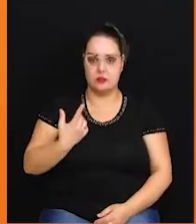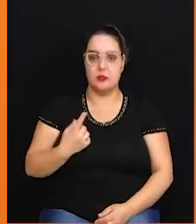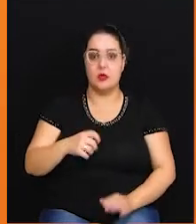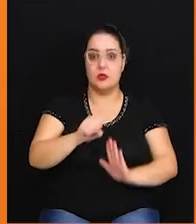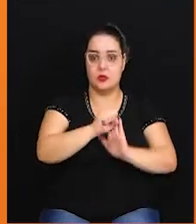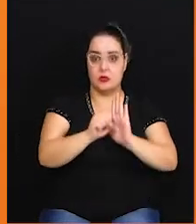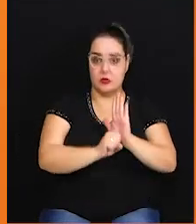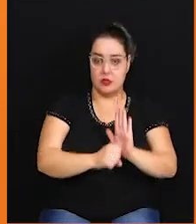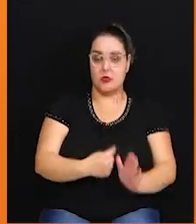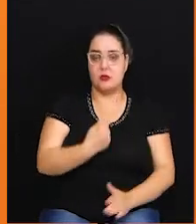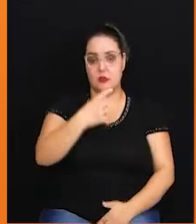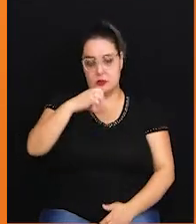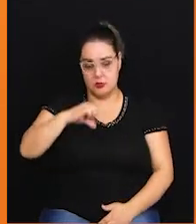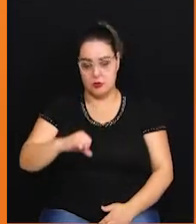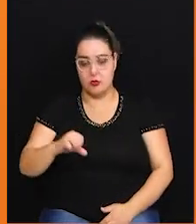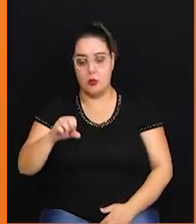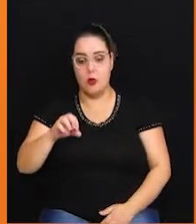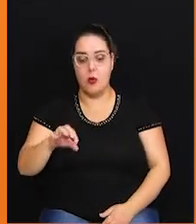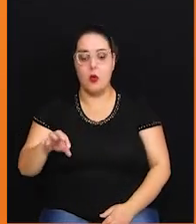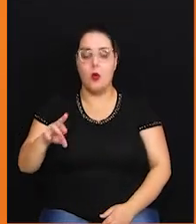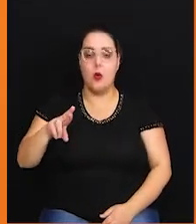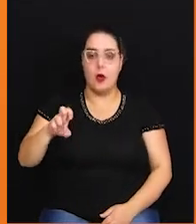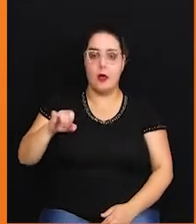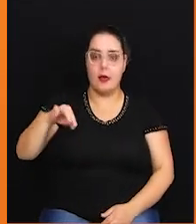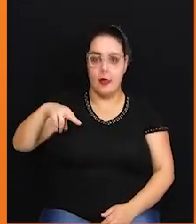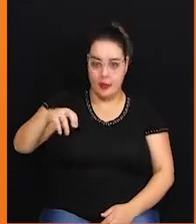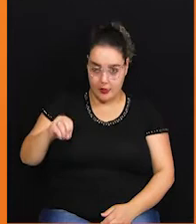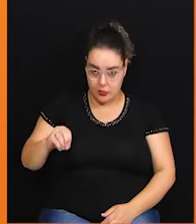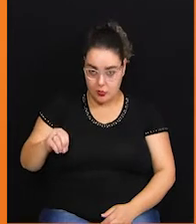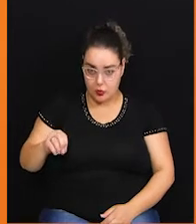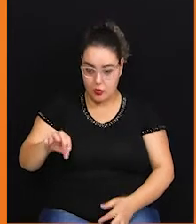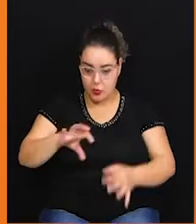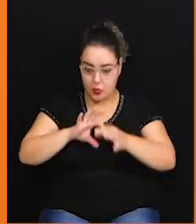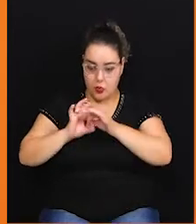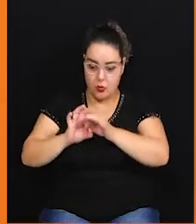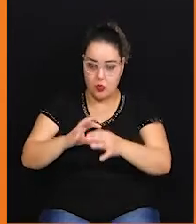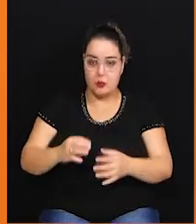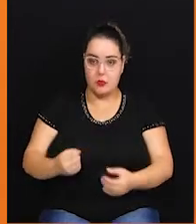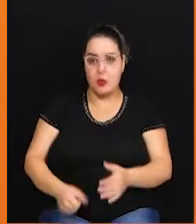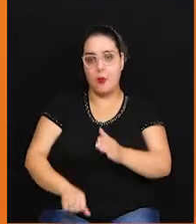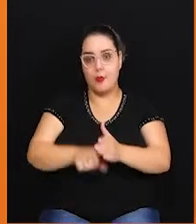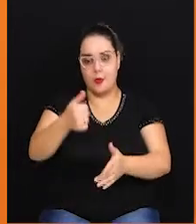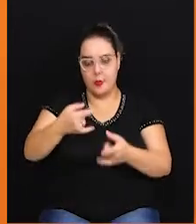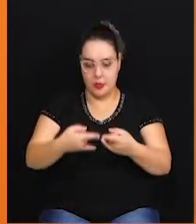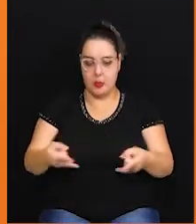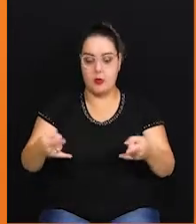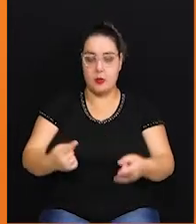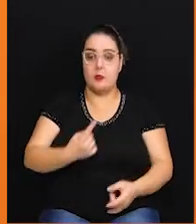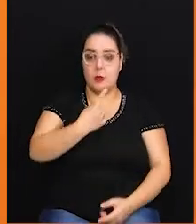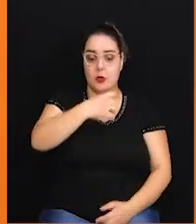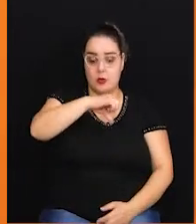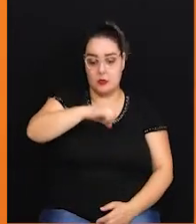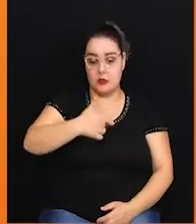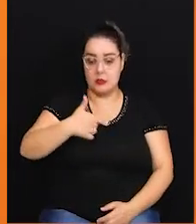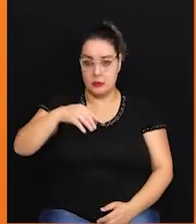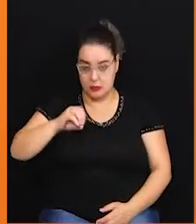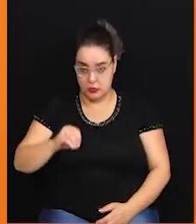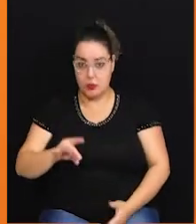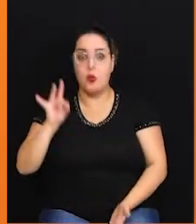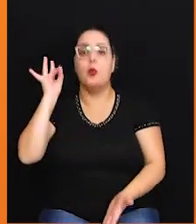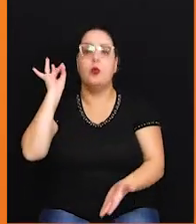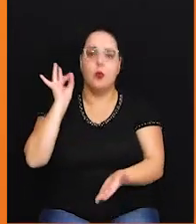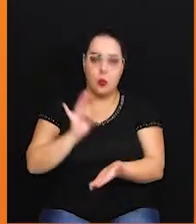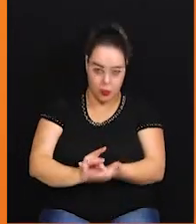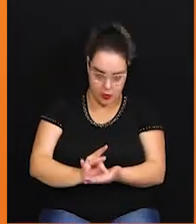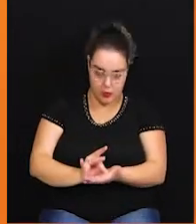XIX, uma empresa do Reino Unido anunciou o primeiro tipo de absorvente. Mas só em 1920 é que um